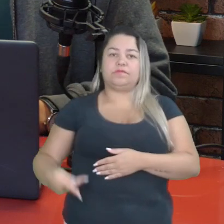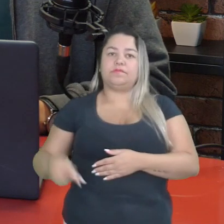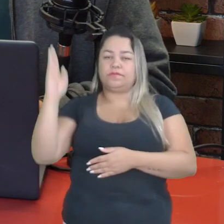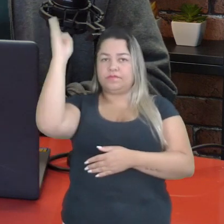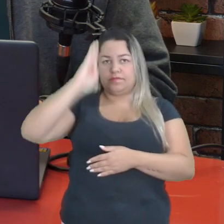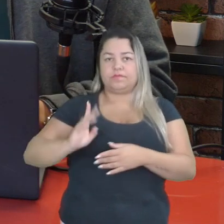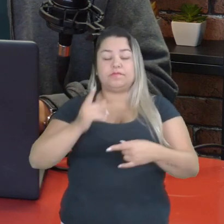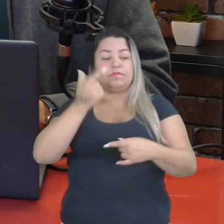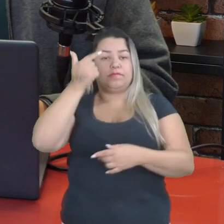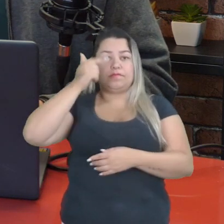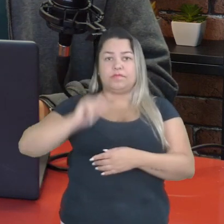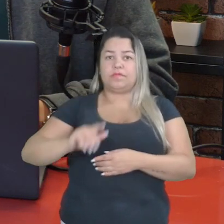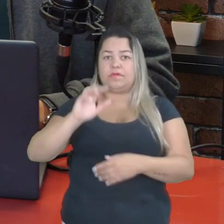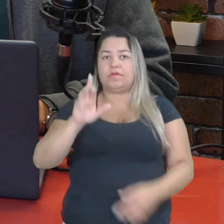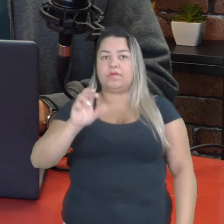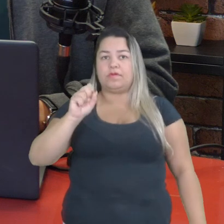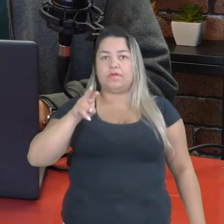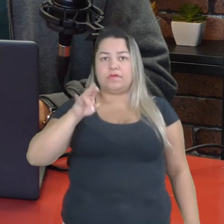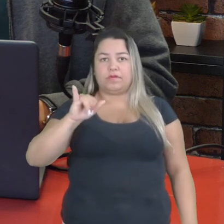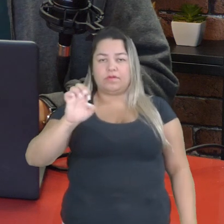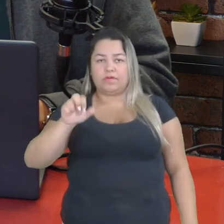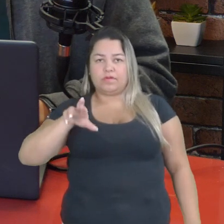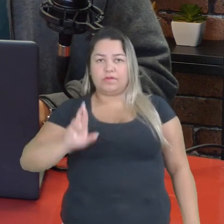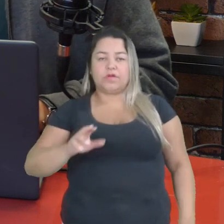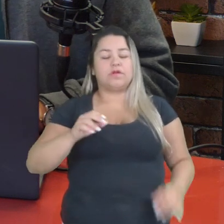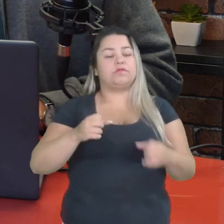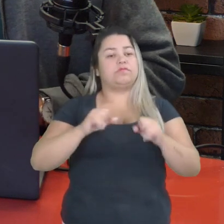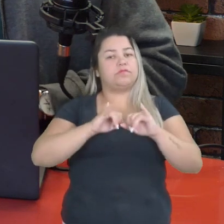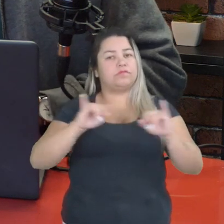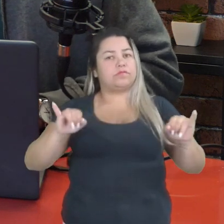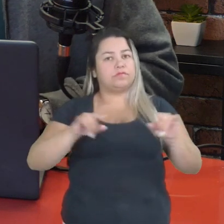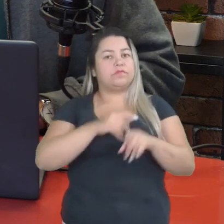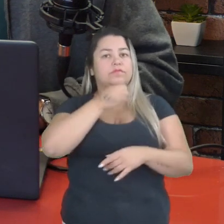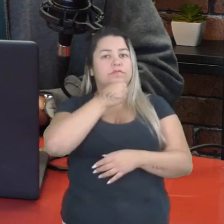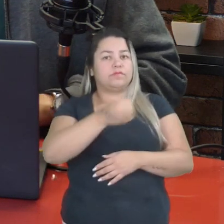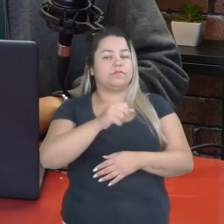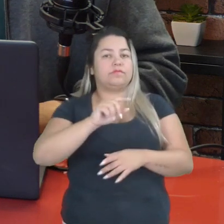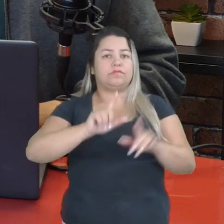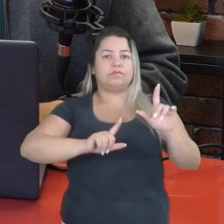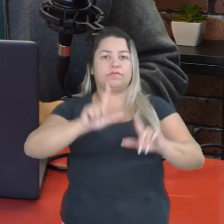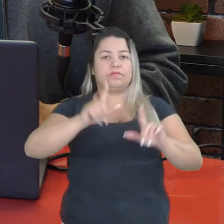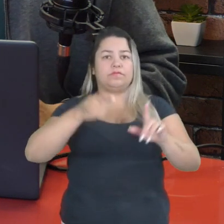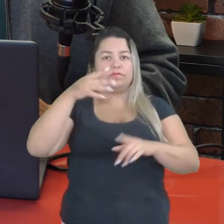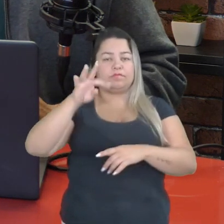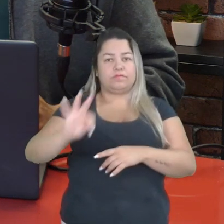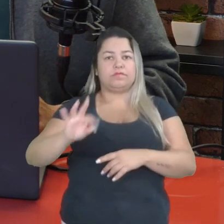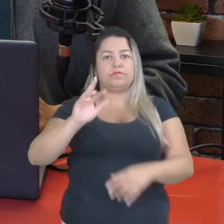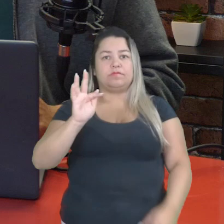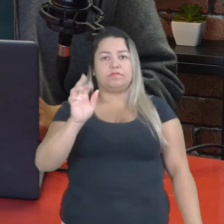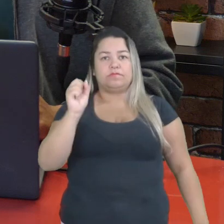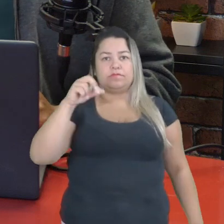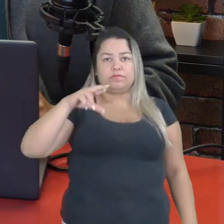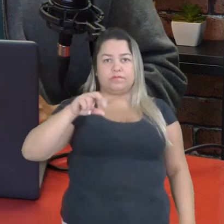presidente brasileiro superou o argentino Javier Milei. Quem traz mais informações é a repórter da TV